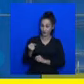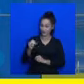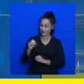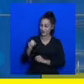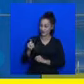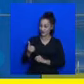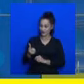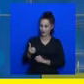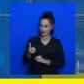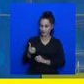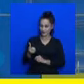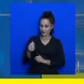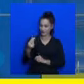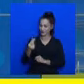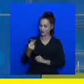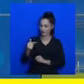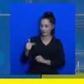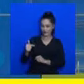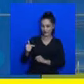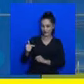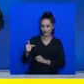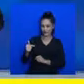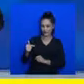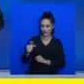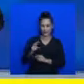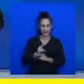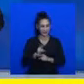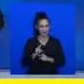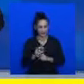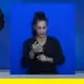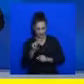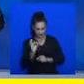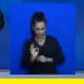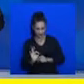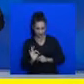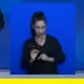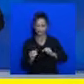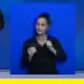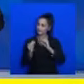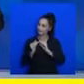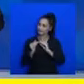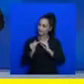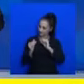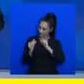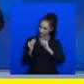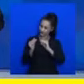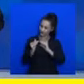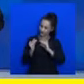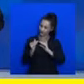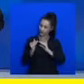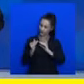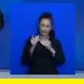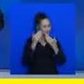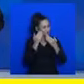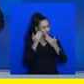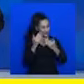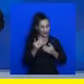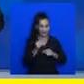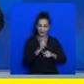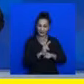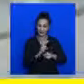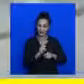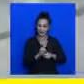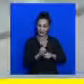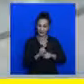68, 06 e 27. As auditoras confirmam? Sim, confirmo. Sim, confirmo. Muito obrigado,